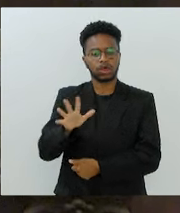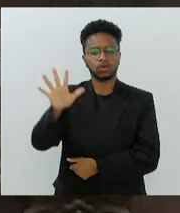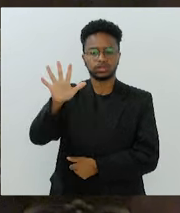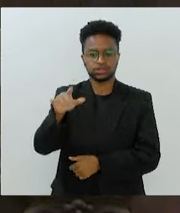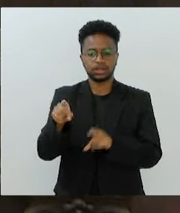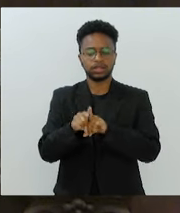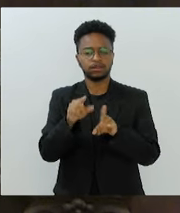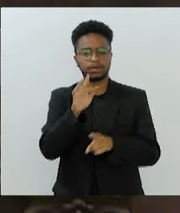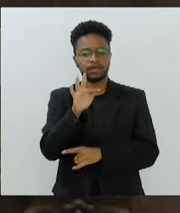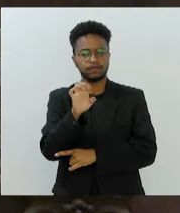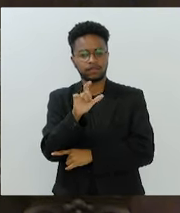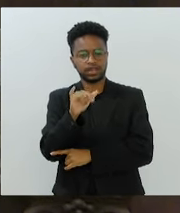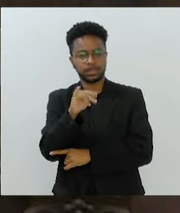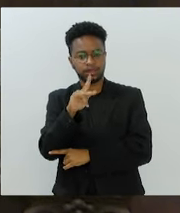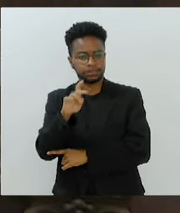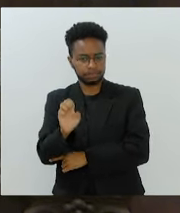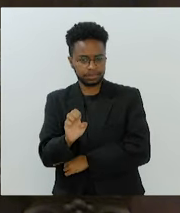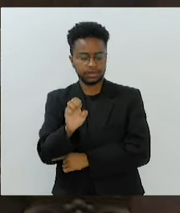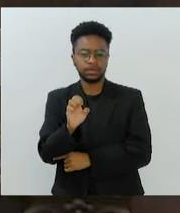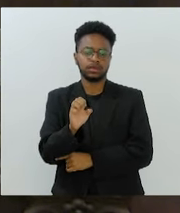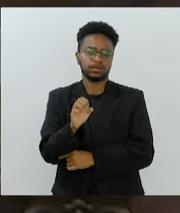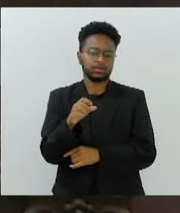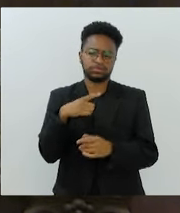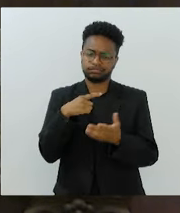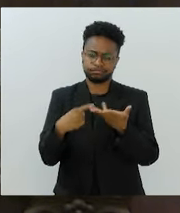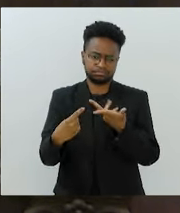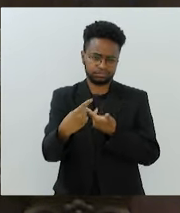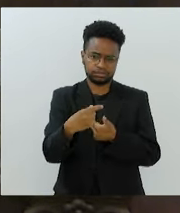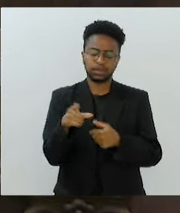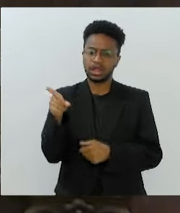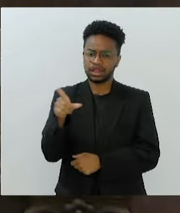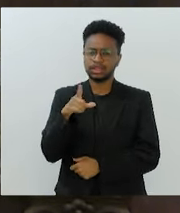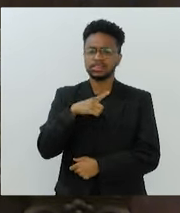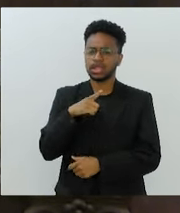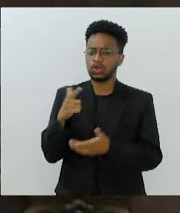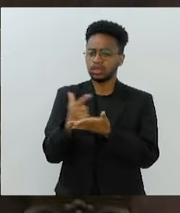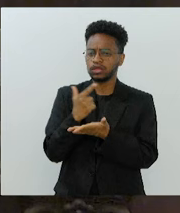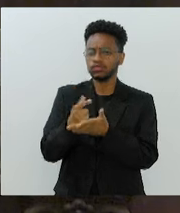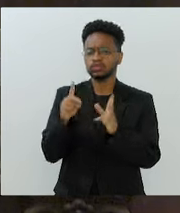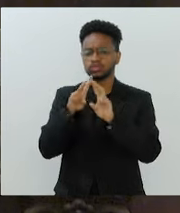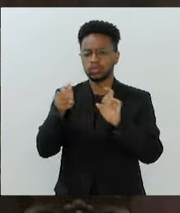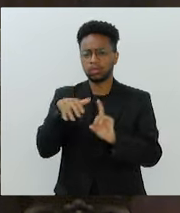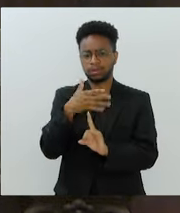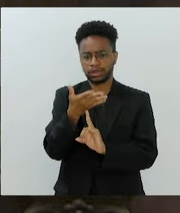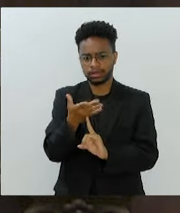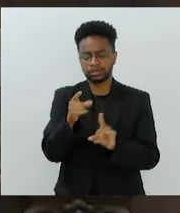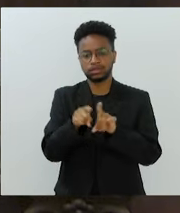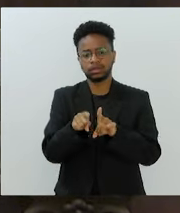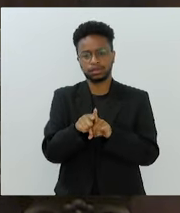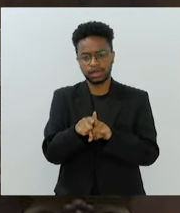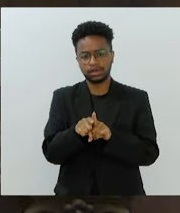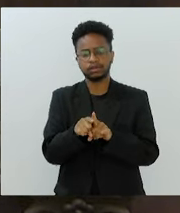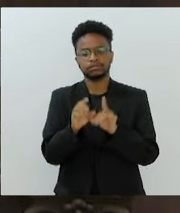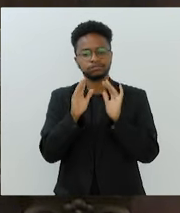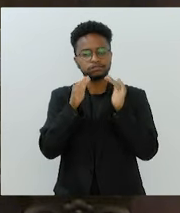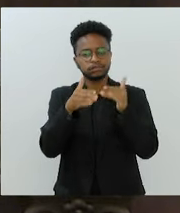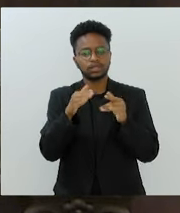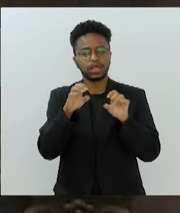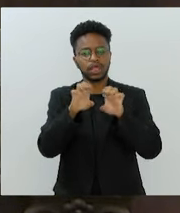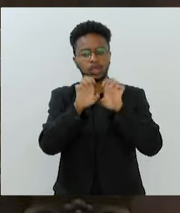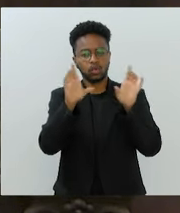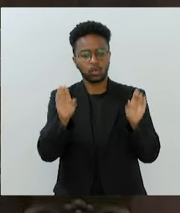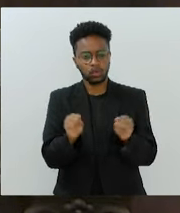Felipe Guanais. Exatamente. O Cássio, né? O Josafá, que tem livros sobre o meio ambiente também, um ecologista, o